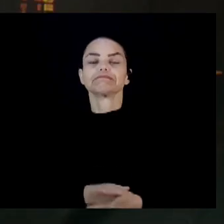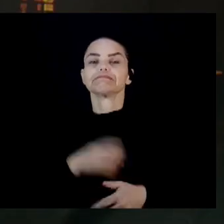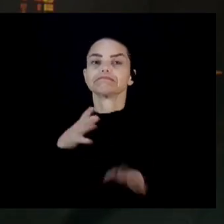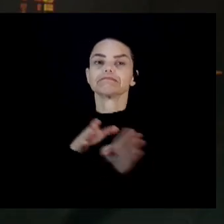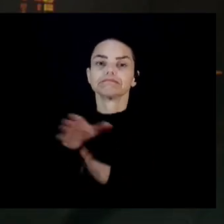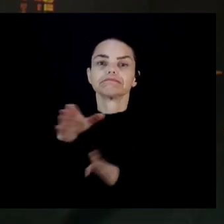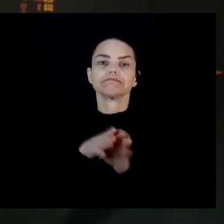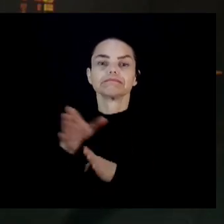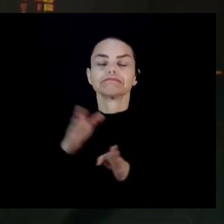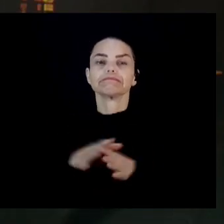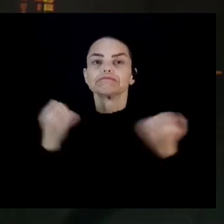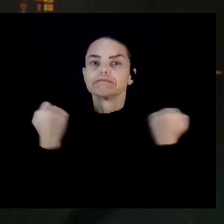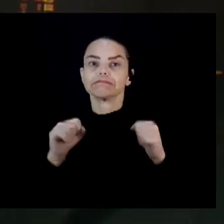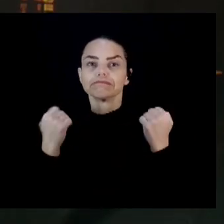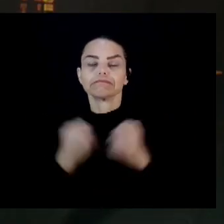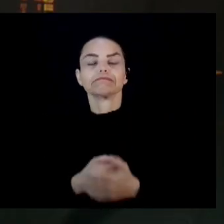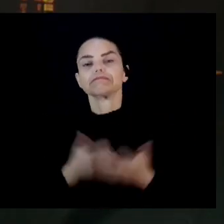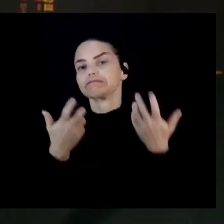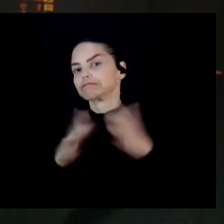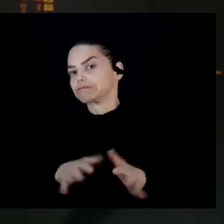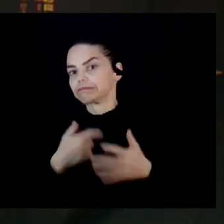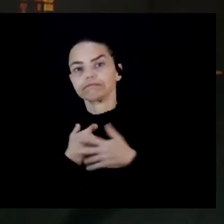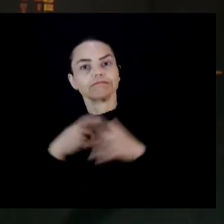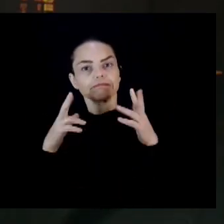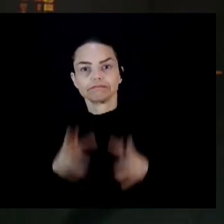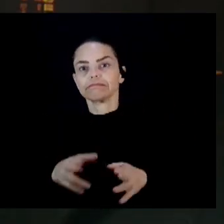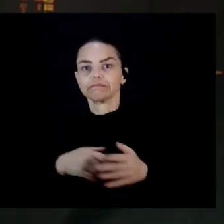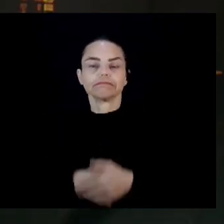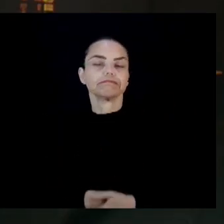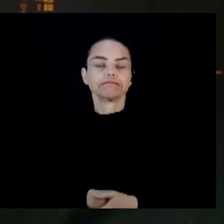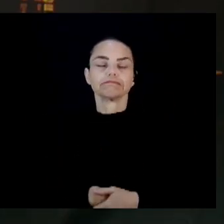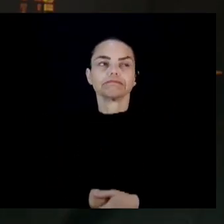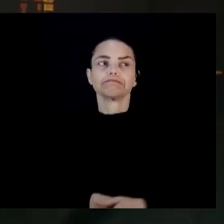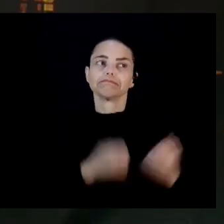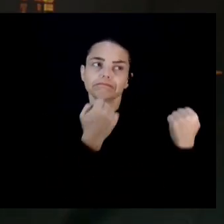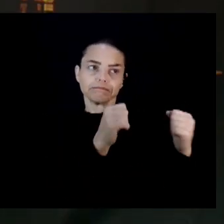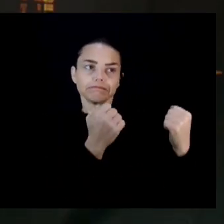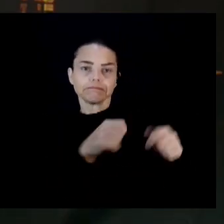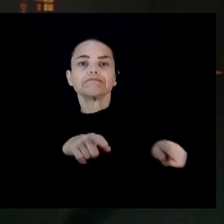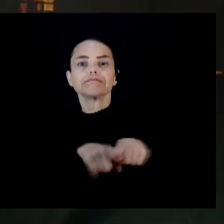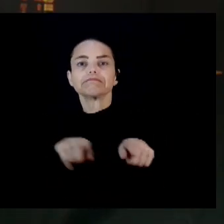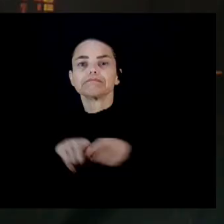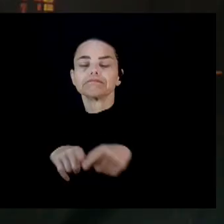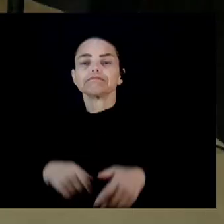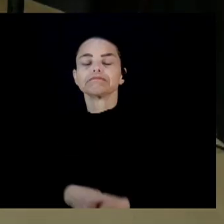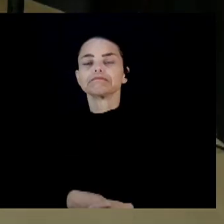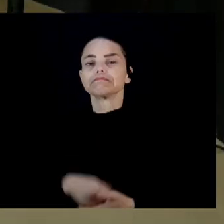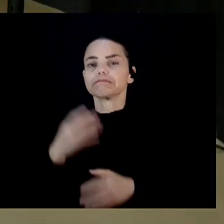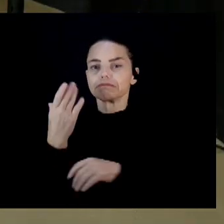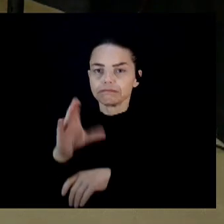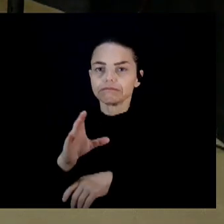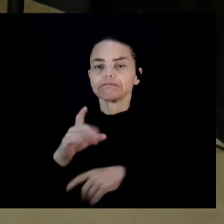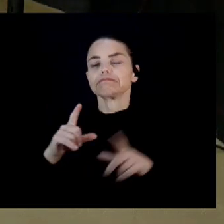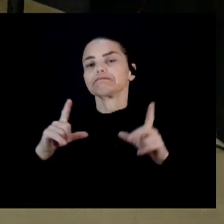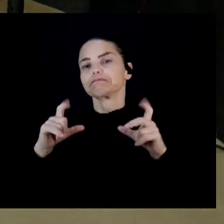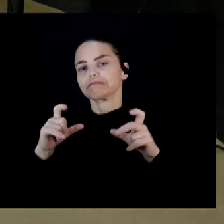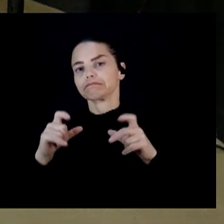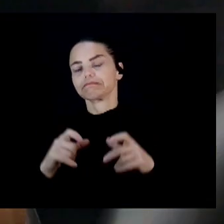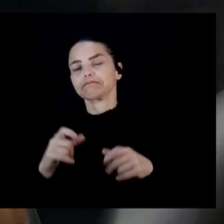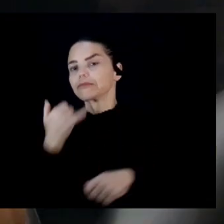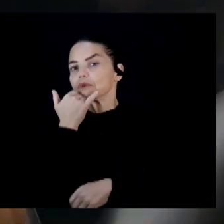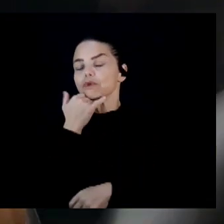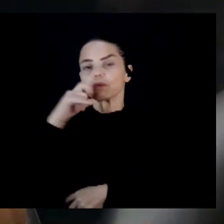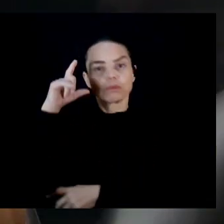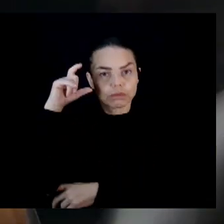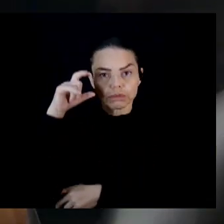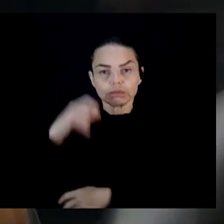conta para eu não querer fazer o mesmo exercício que o outro que fez aquela postagem no Instagram está fazendo? Eu gosto de